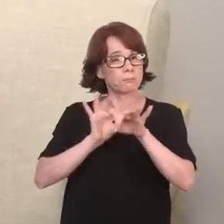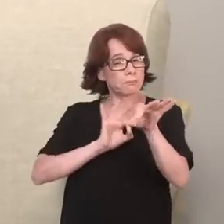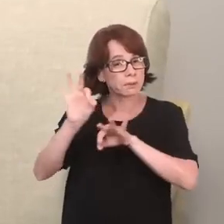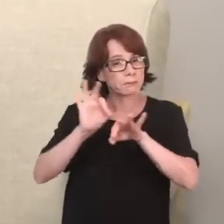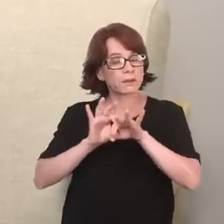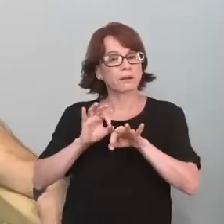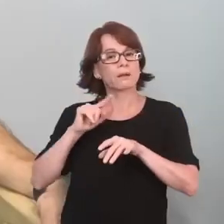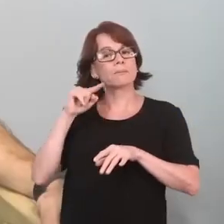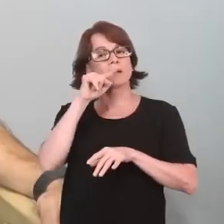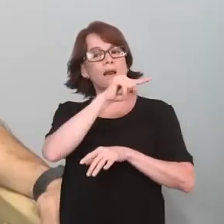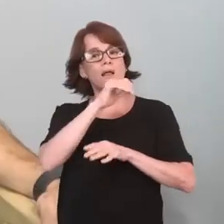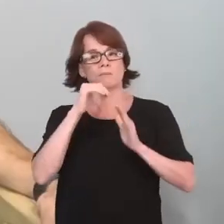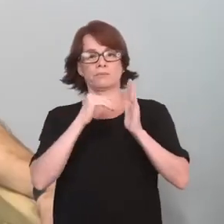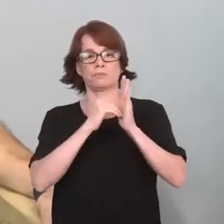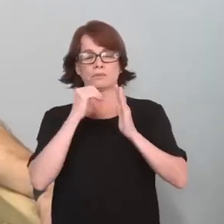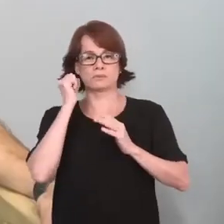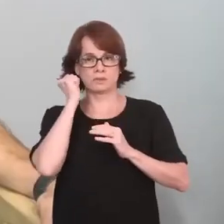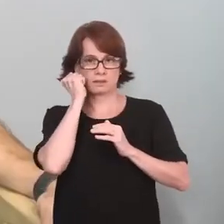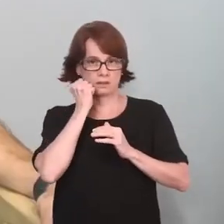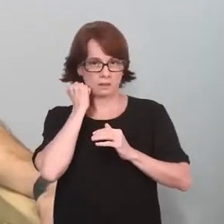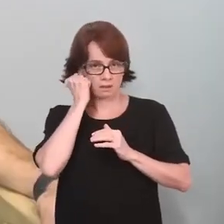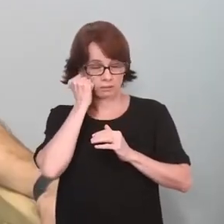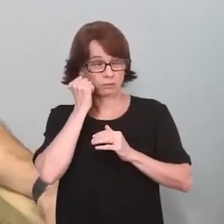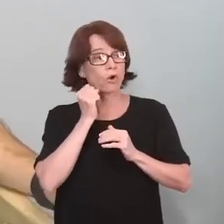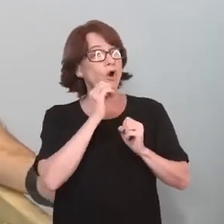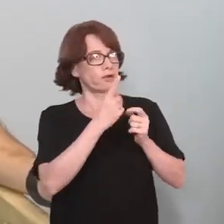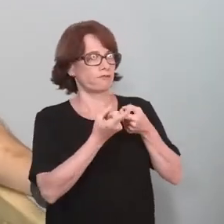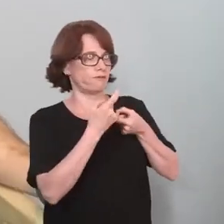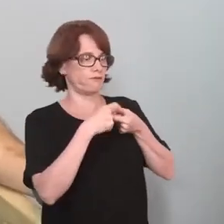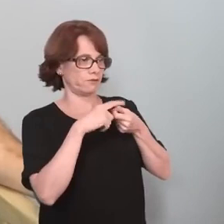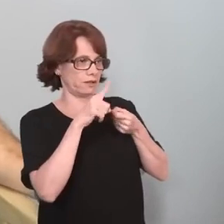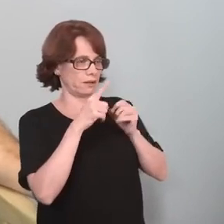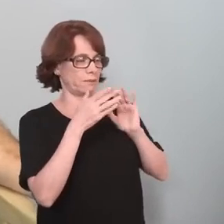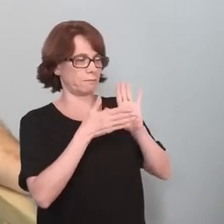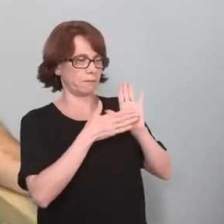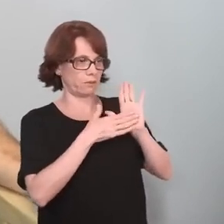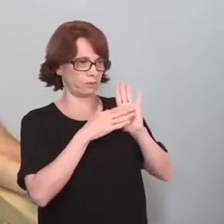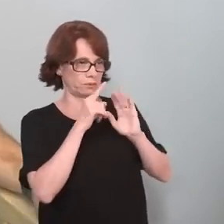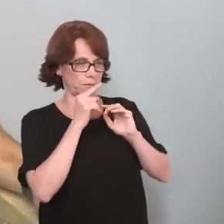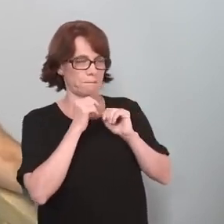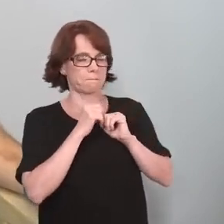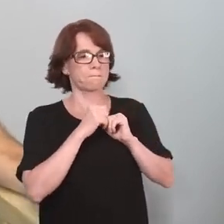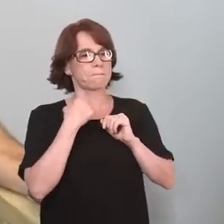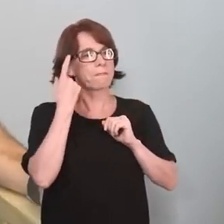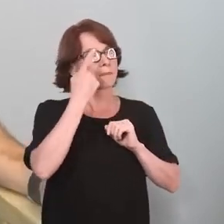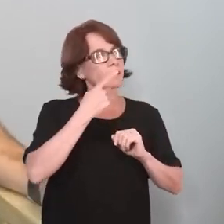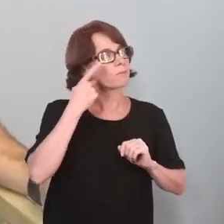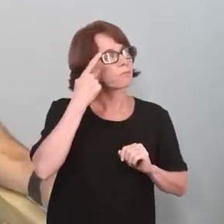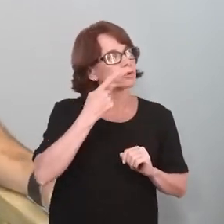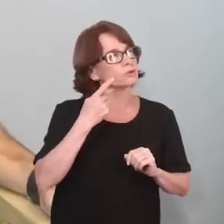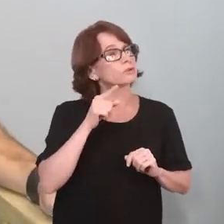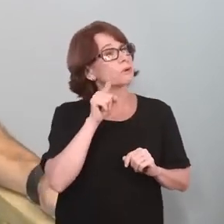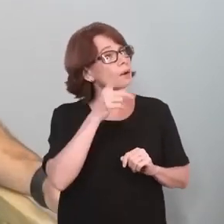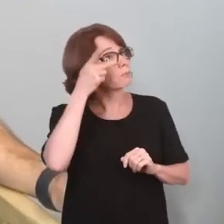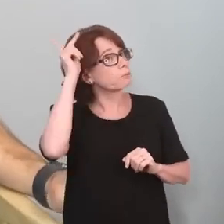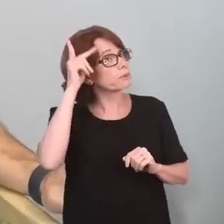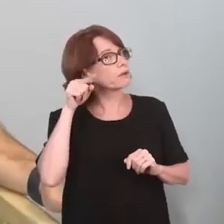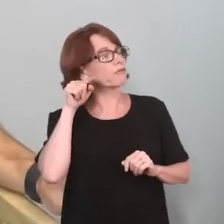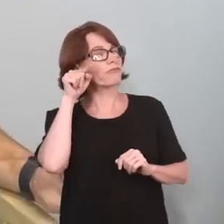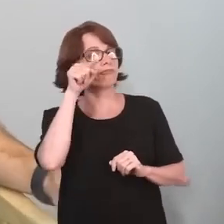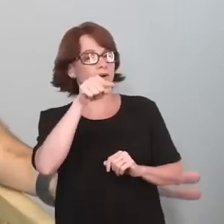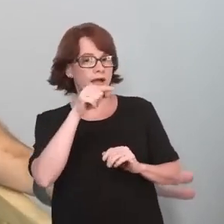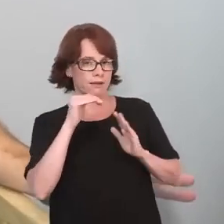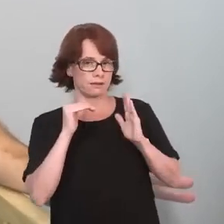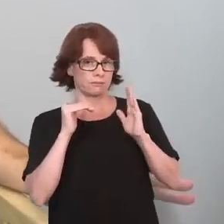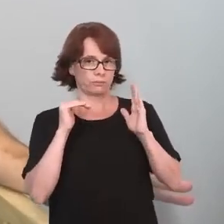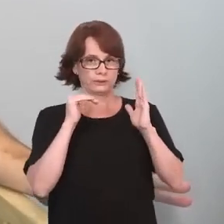Senado. Legal, legal. Vou voltar para uma pauta federal. Então, a Bia vai para o Senado, a Bia vai fazer 2